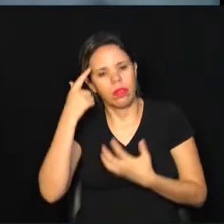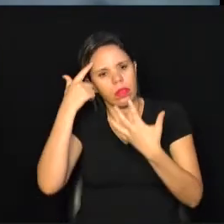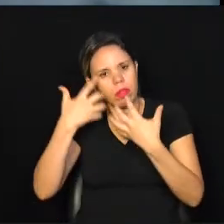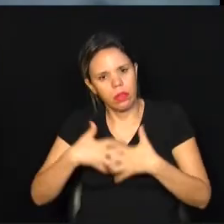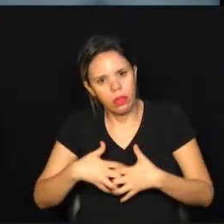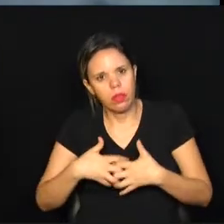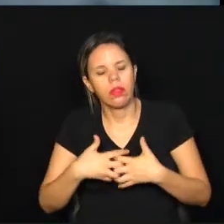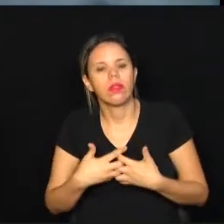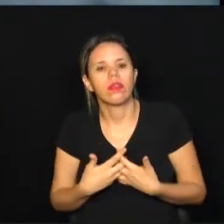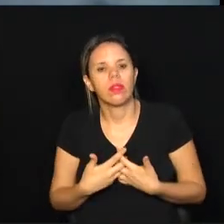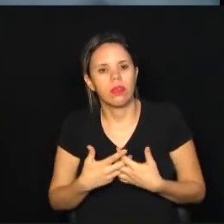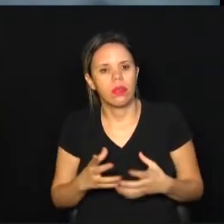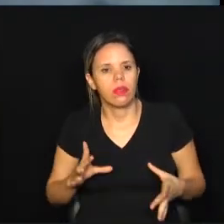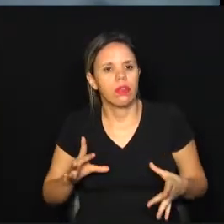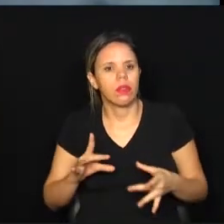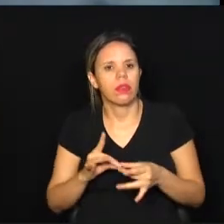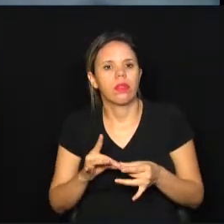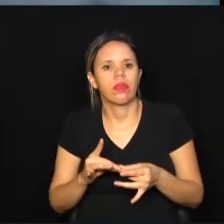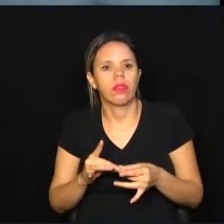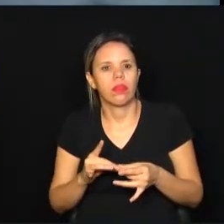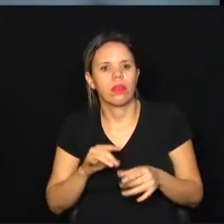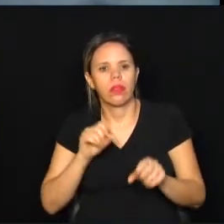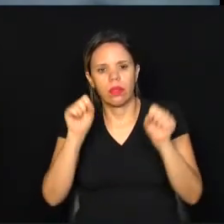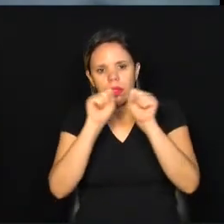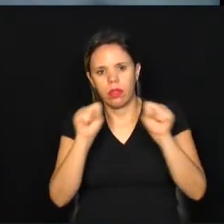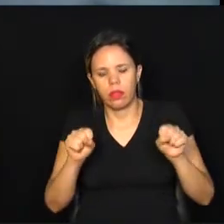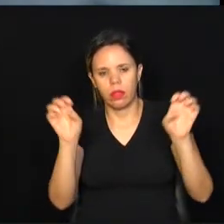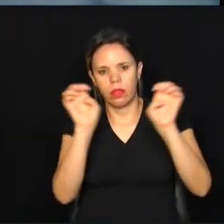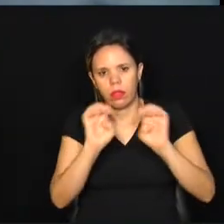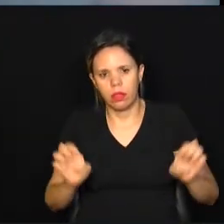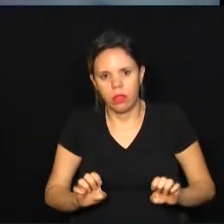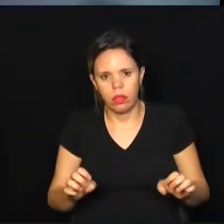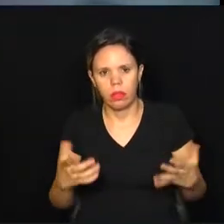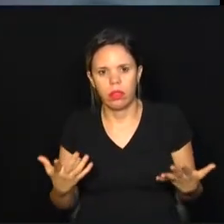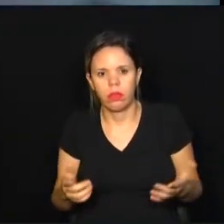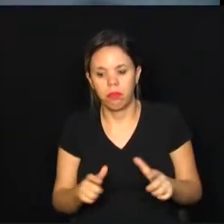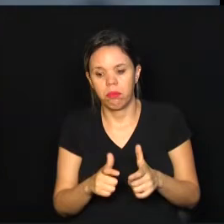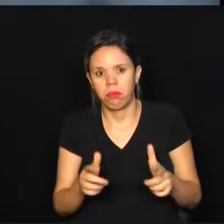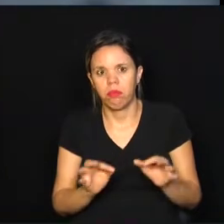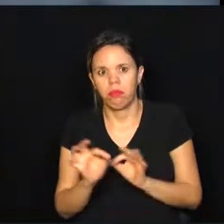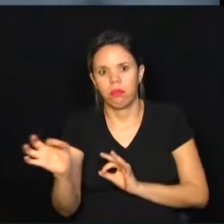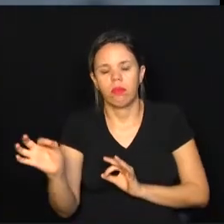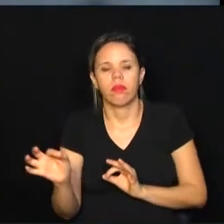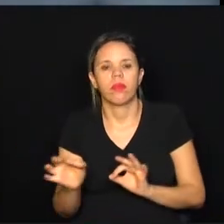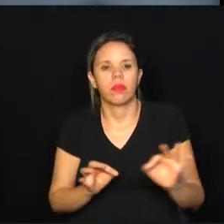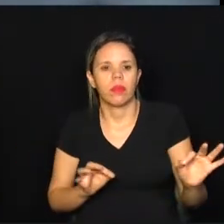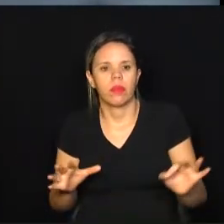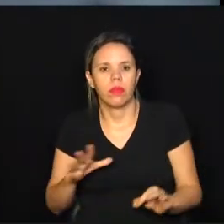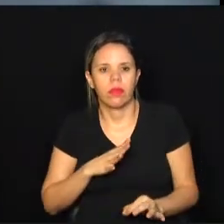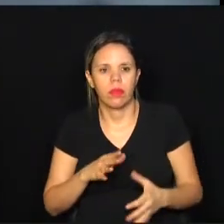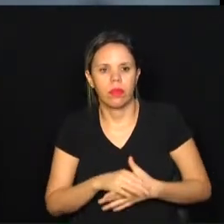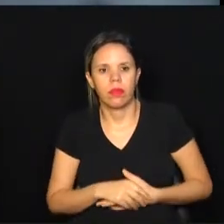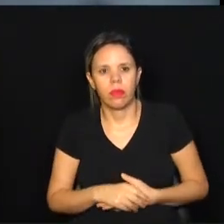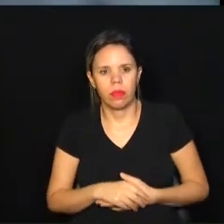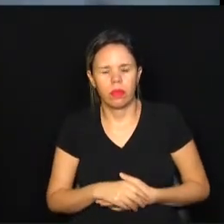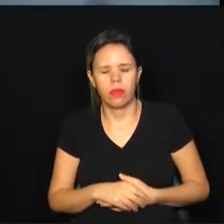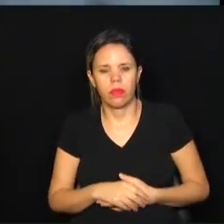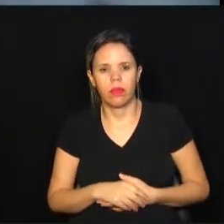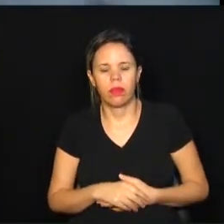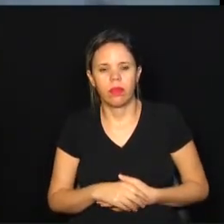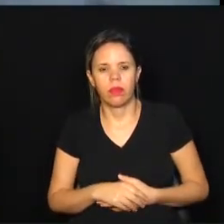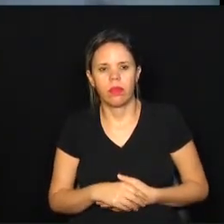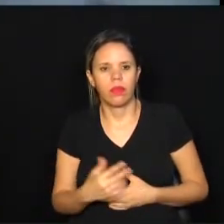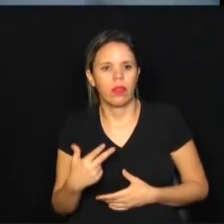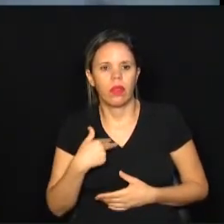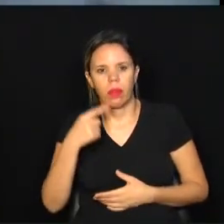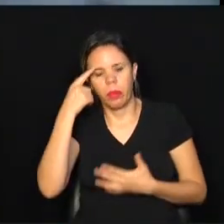pensada, integrada ao sistema estrutural, pelo tamanho de extensão da nossa cidade, né? Então, não dá para